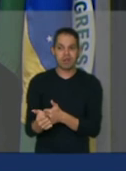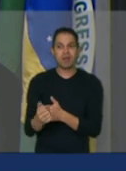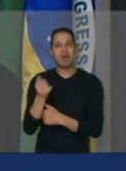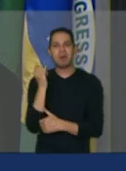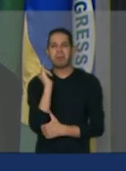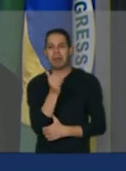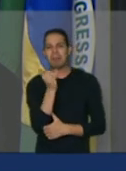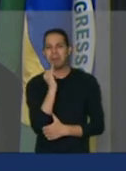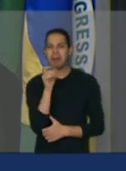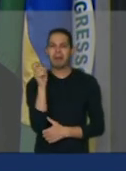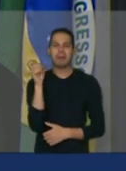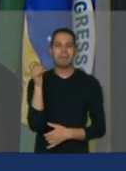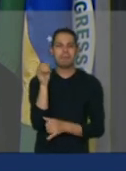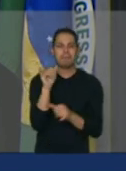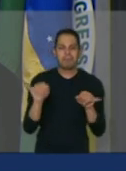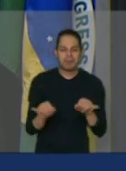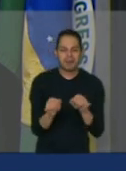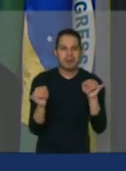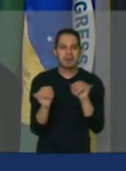de besteira.